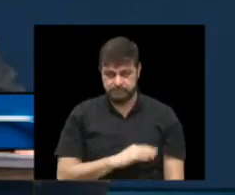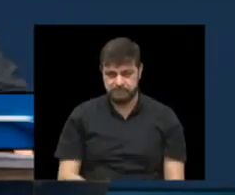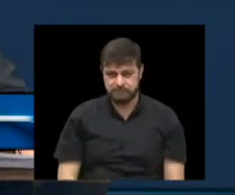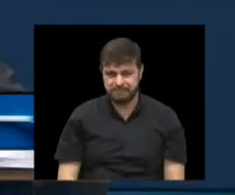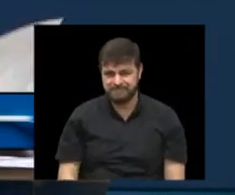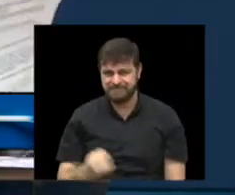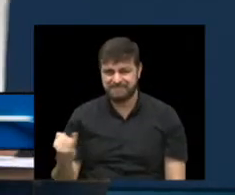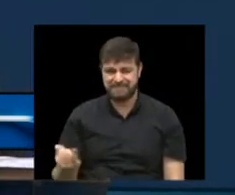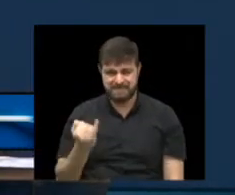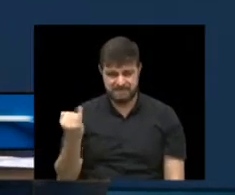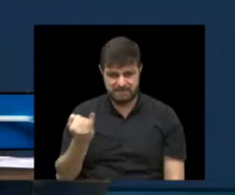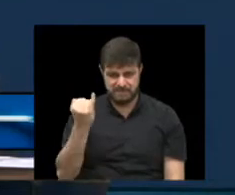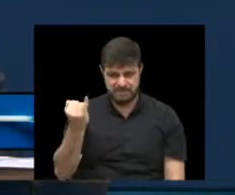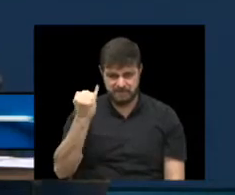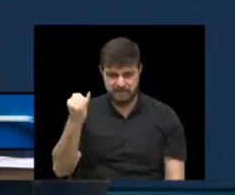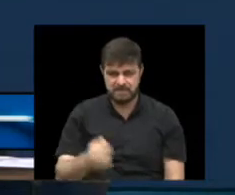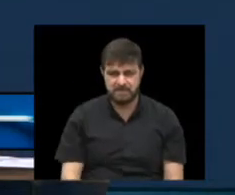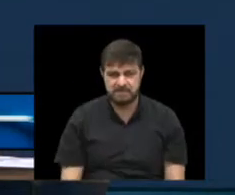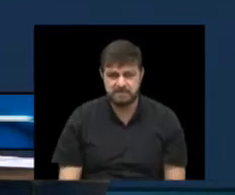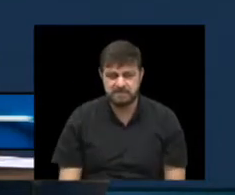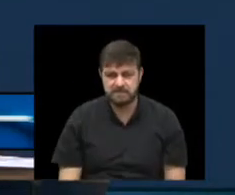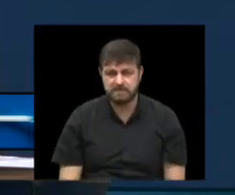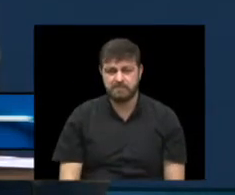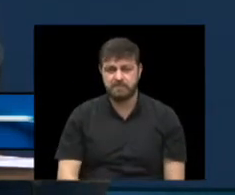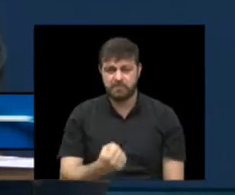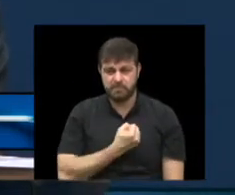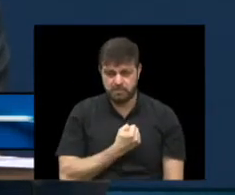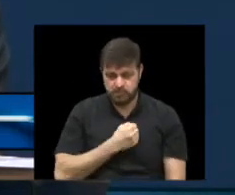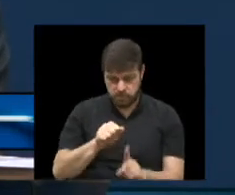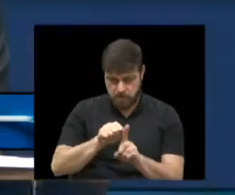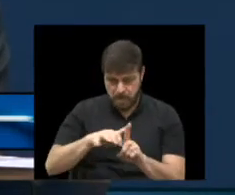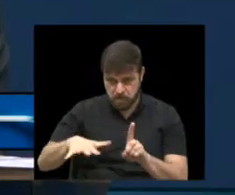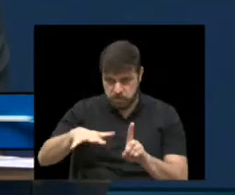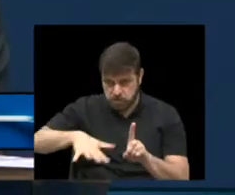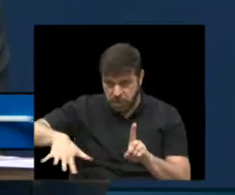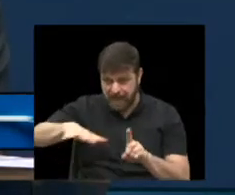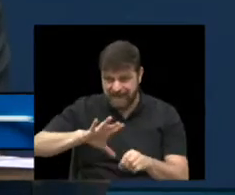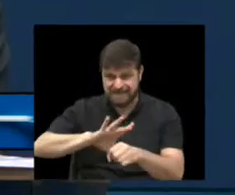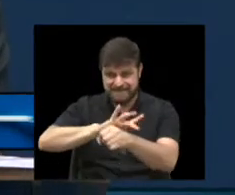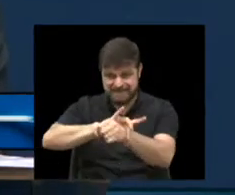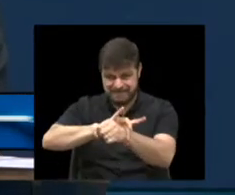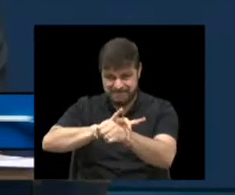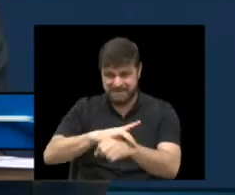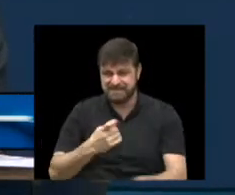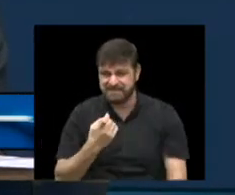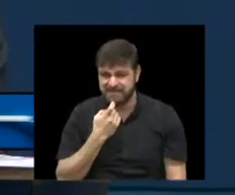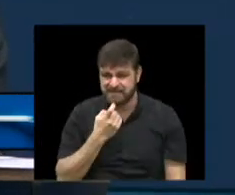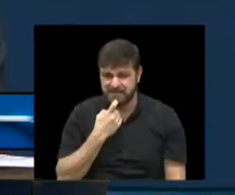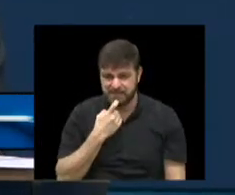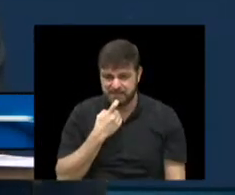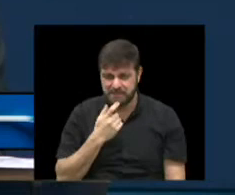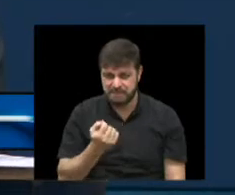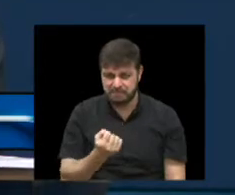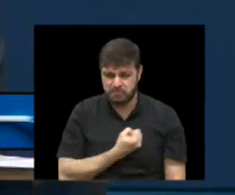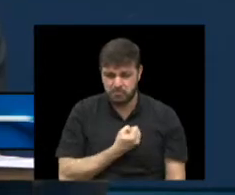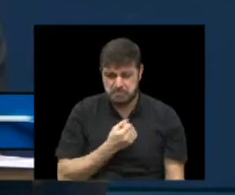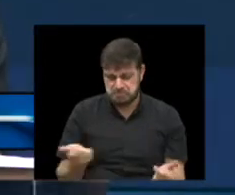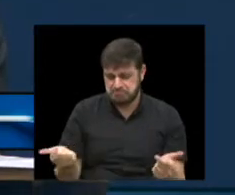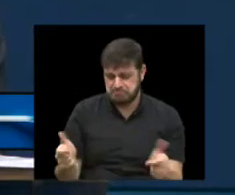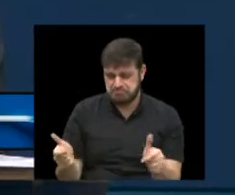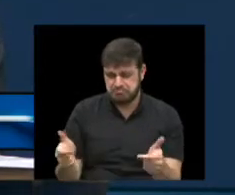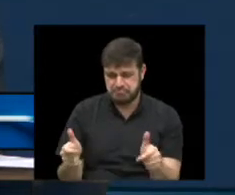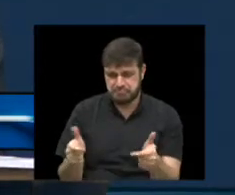uma vez que o número de agentes de segurança por habitantes em Campinas está defasado